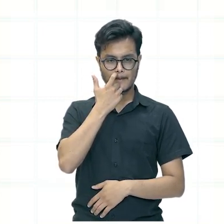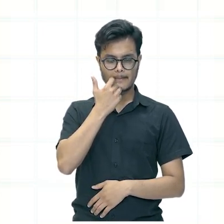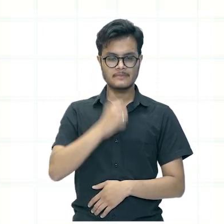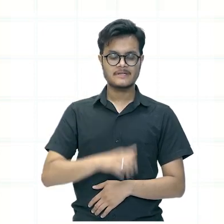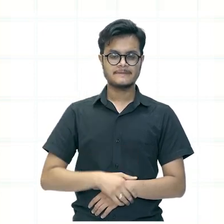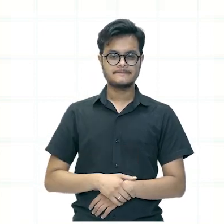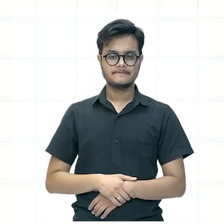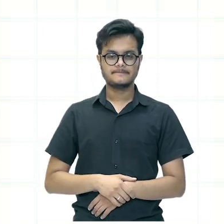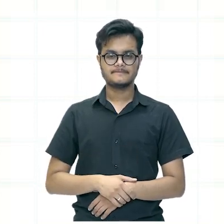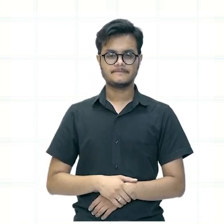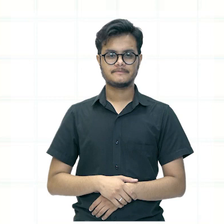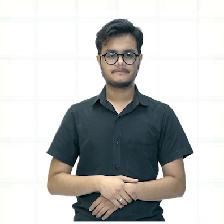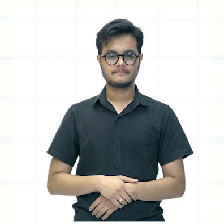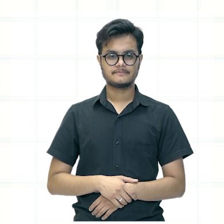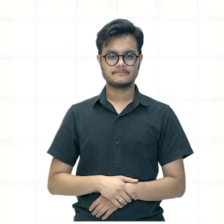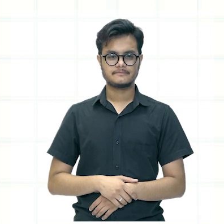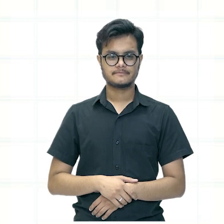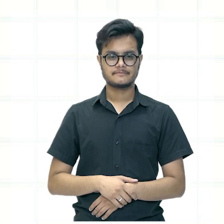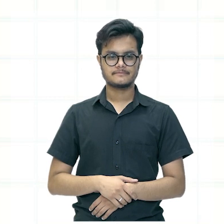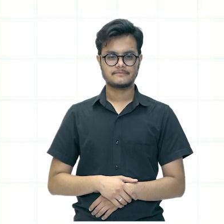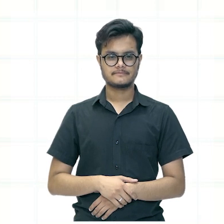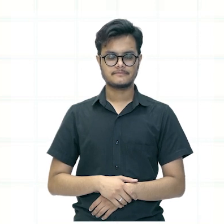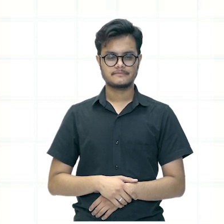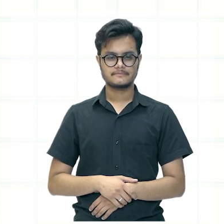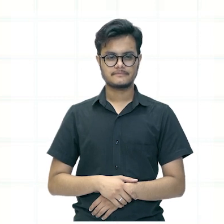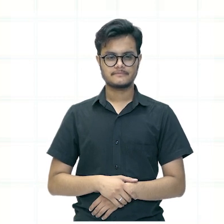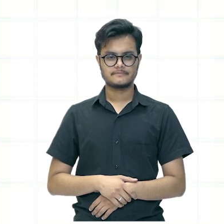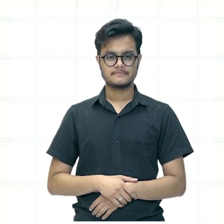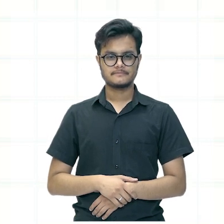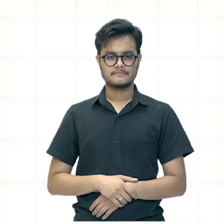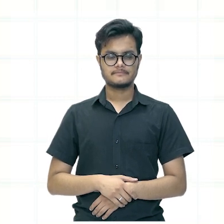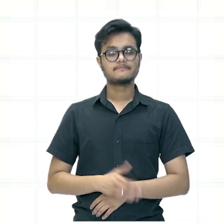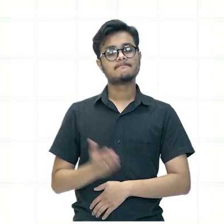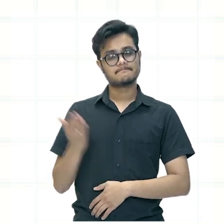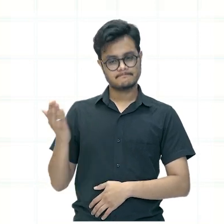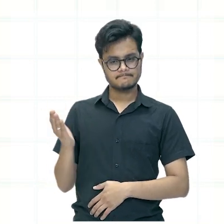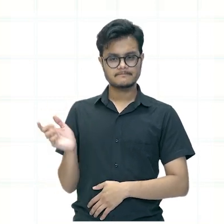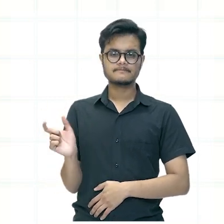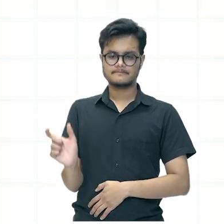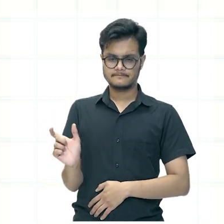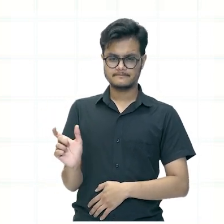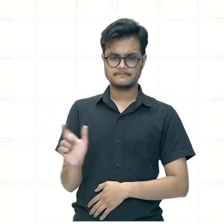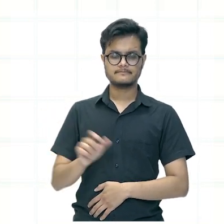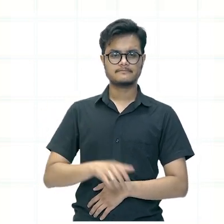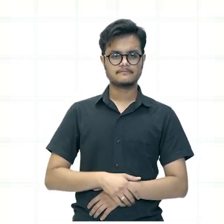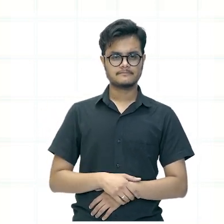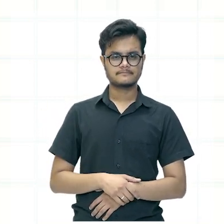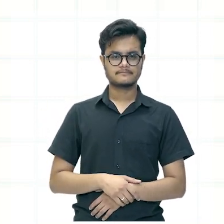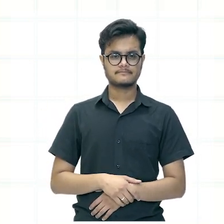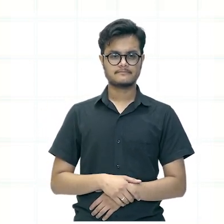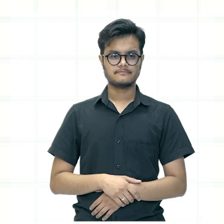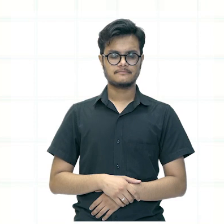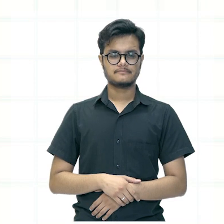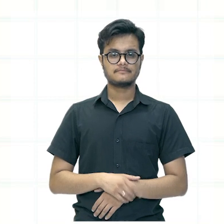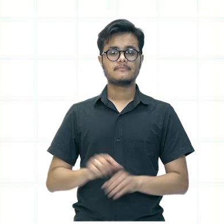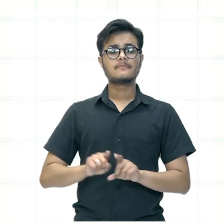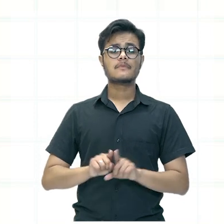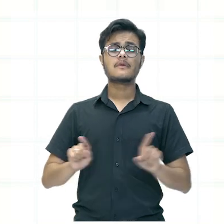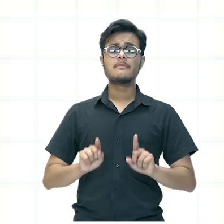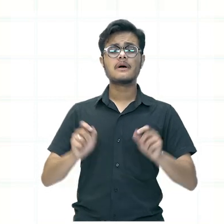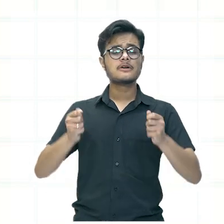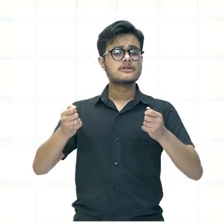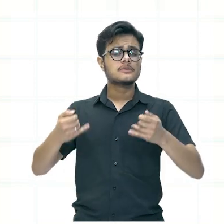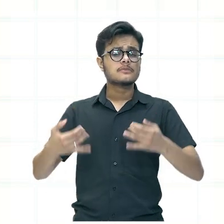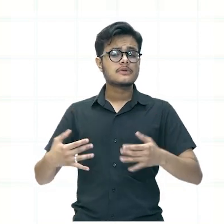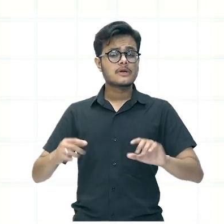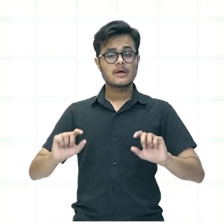Então, aqui nós temos, vou marcando para vocês aqui, ok? Primeiro, né? Depression, ok? Só que aqui ele está falando o quê, gente?